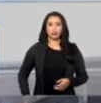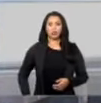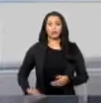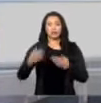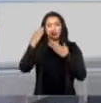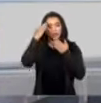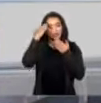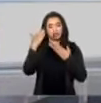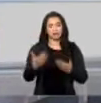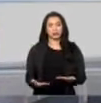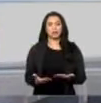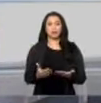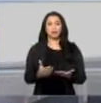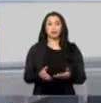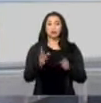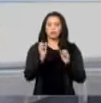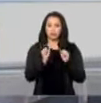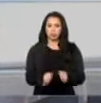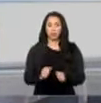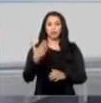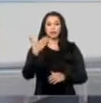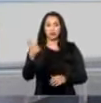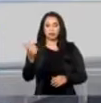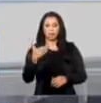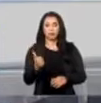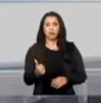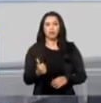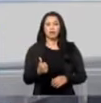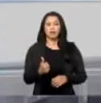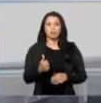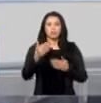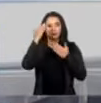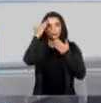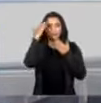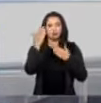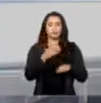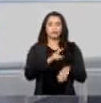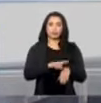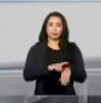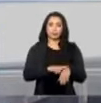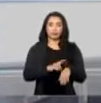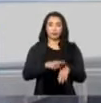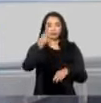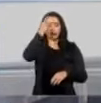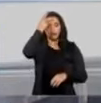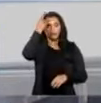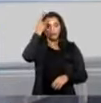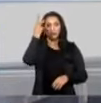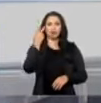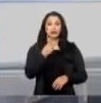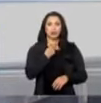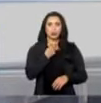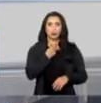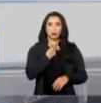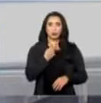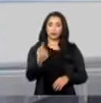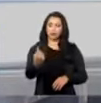aqui. Queria agradecer o tempo dos senhores, todos são pessoas muito ocupadas, vieram aqui me escutar